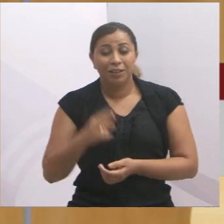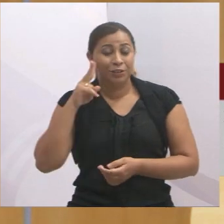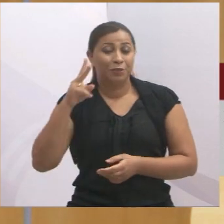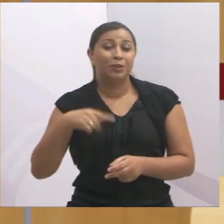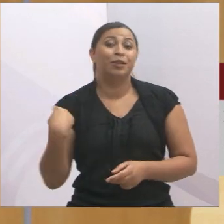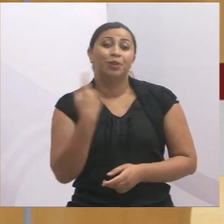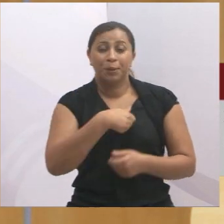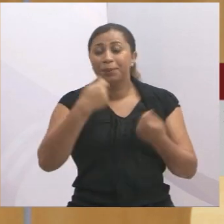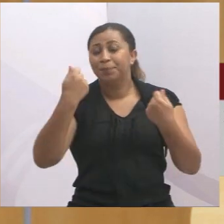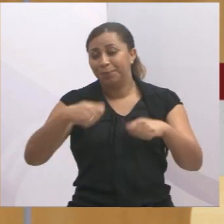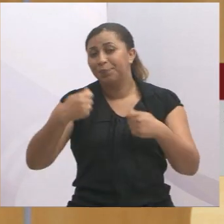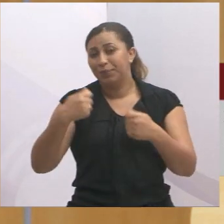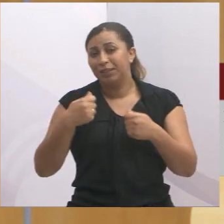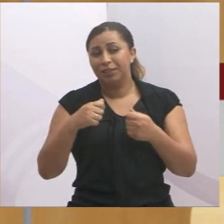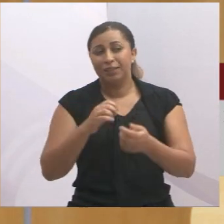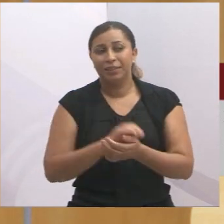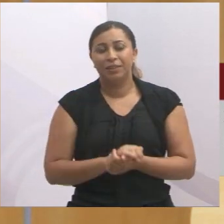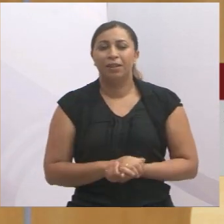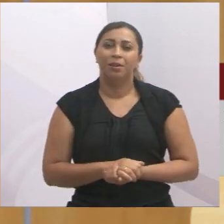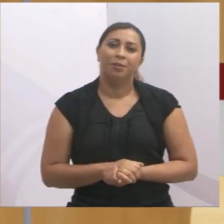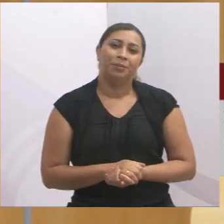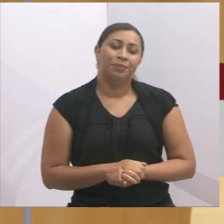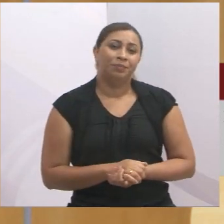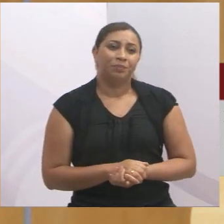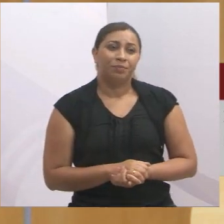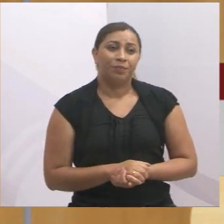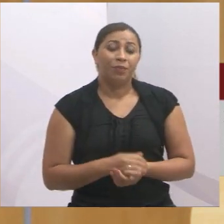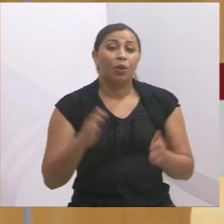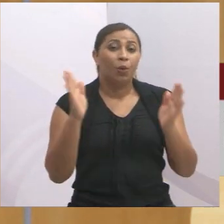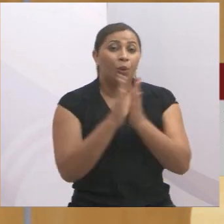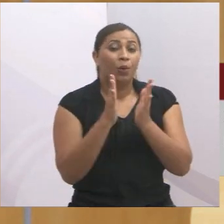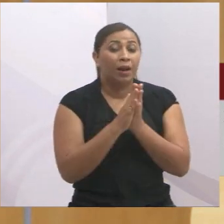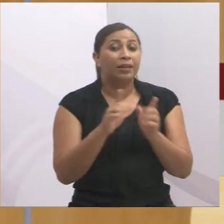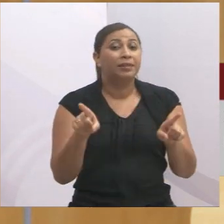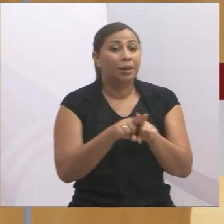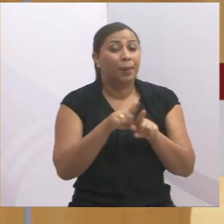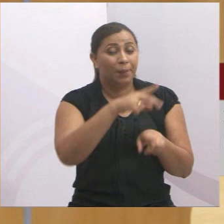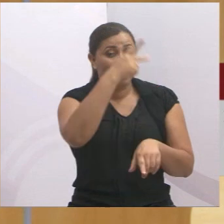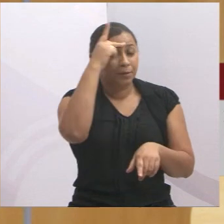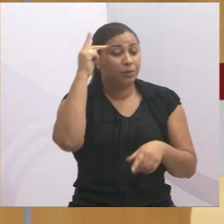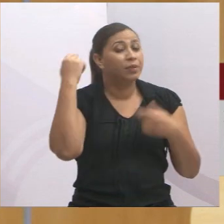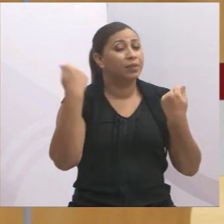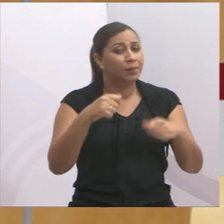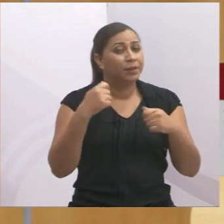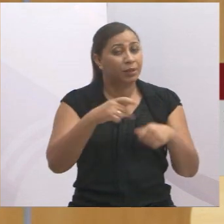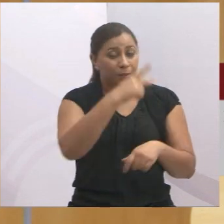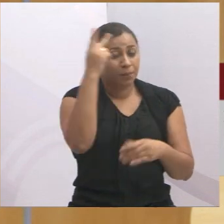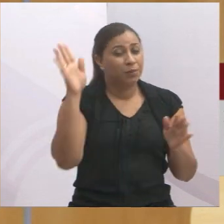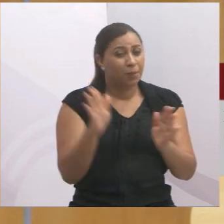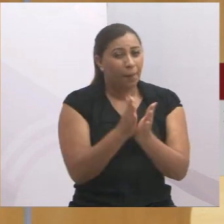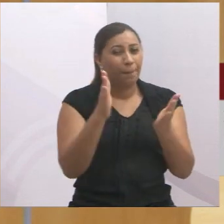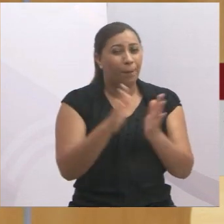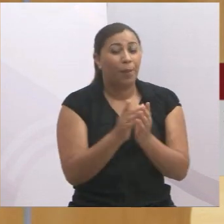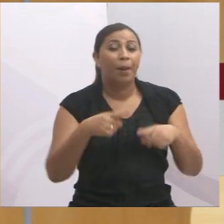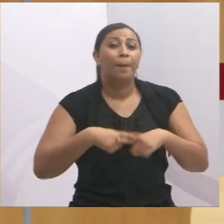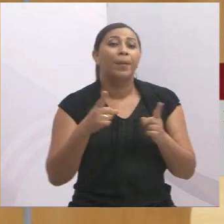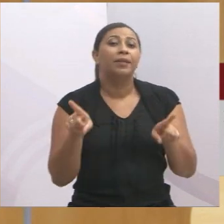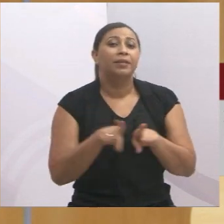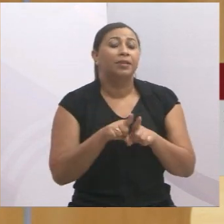precisa também, não somente orar pelos desfavorecidos na sociedade, mas